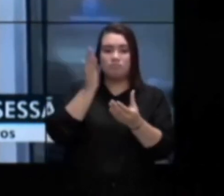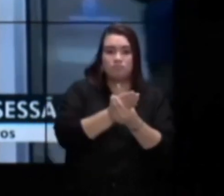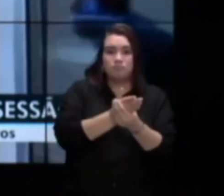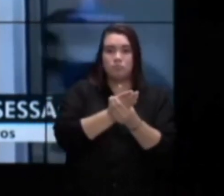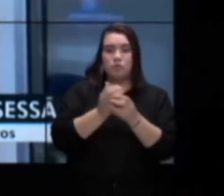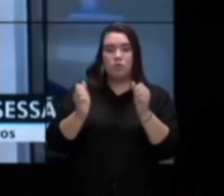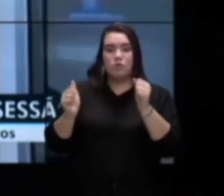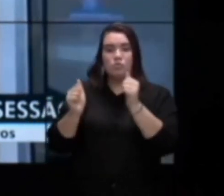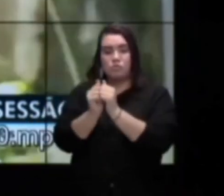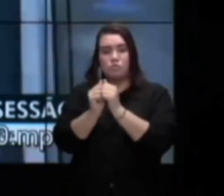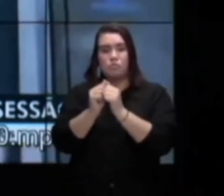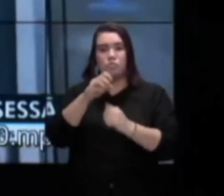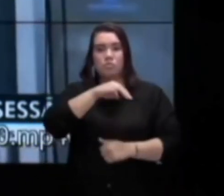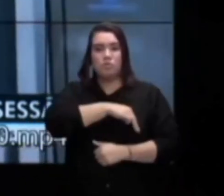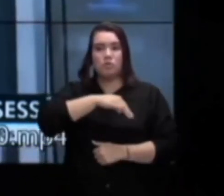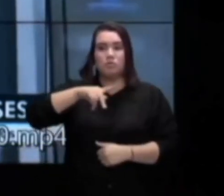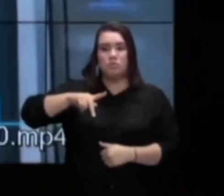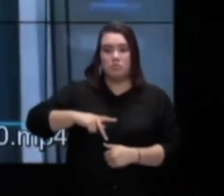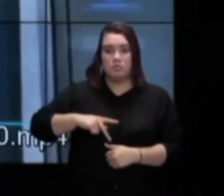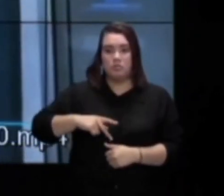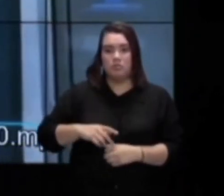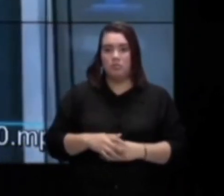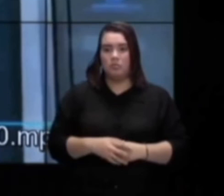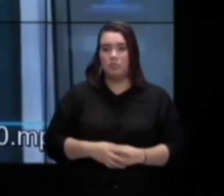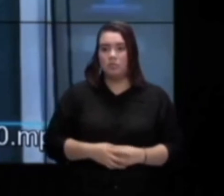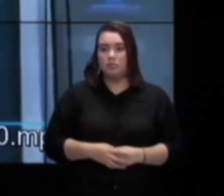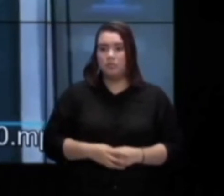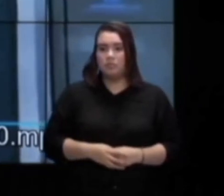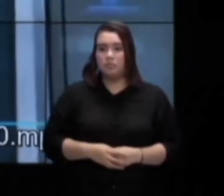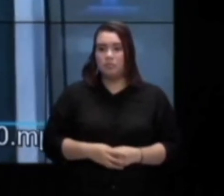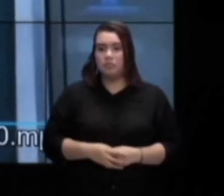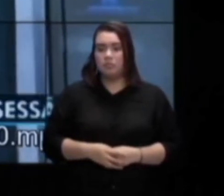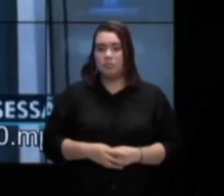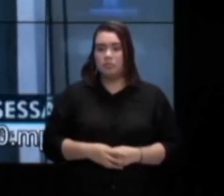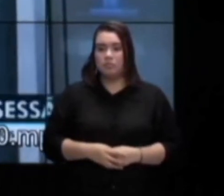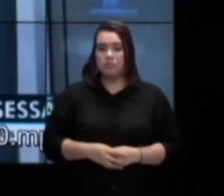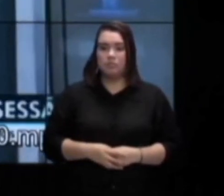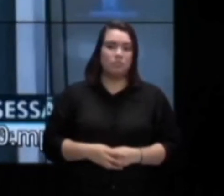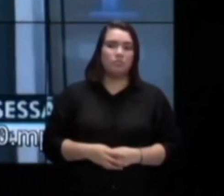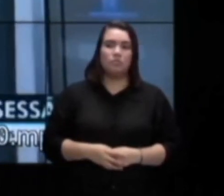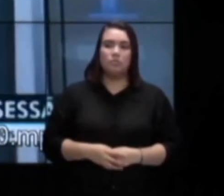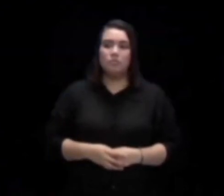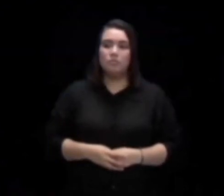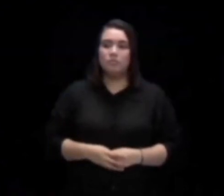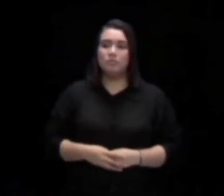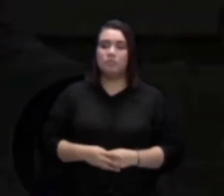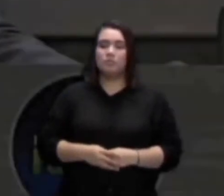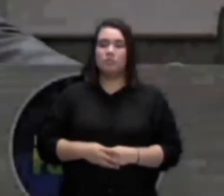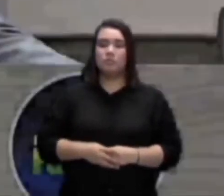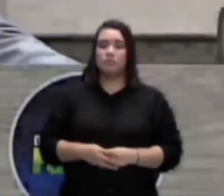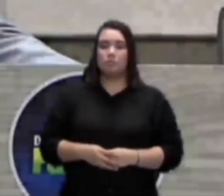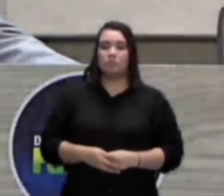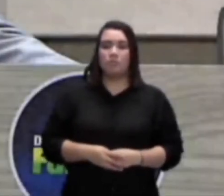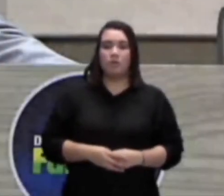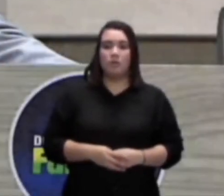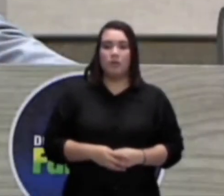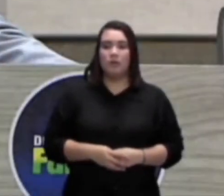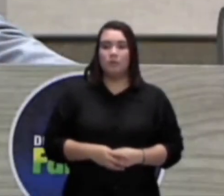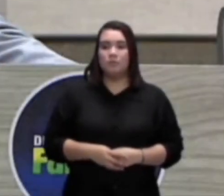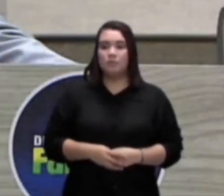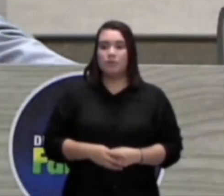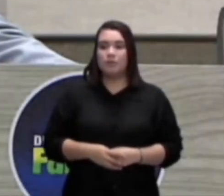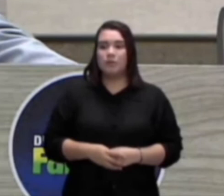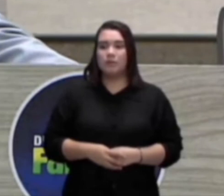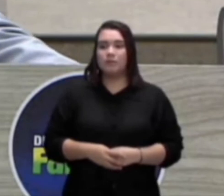ao Ministério Público. Até o dia 31 de março, os pais devem apresentar... Então é isso, presidente. Olha só, obrigado pela